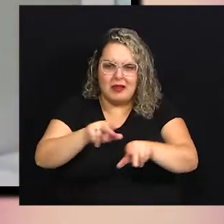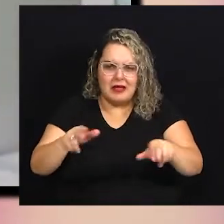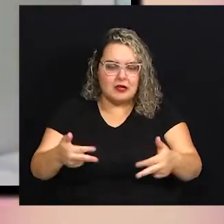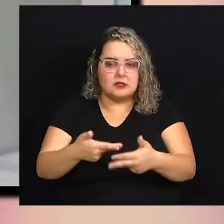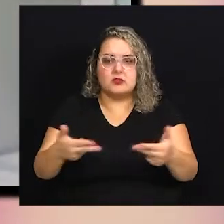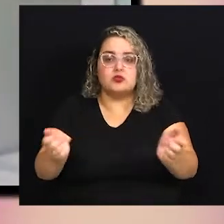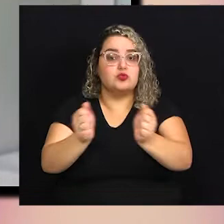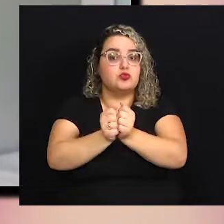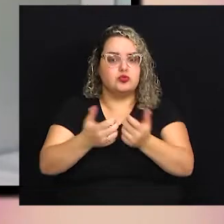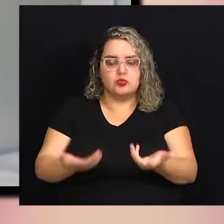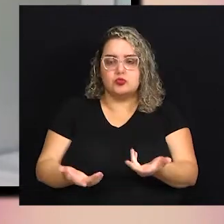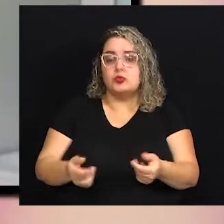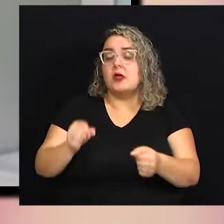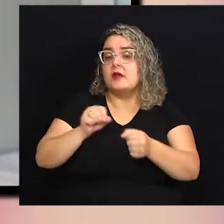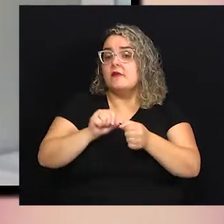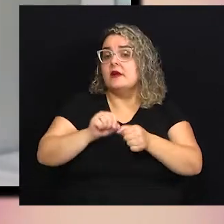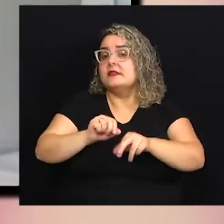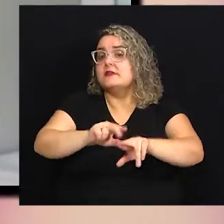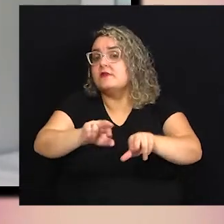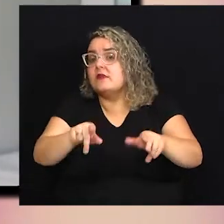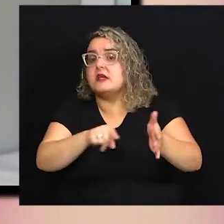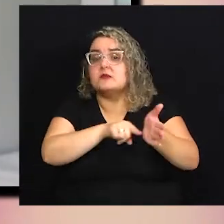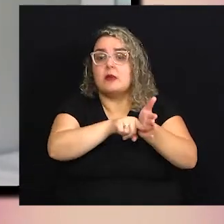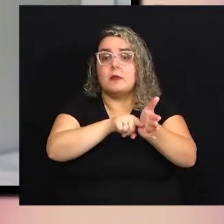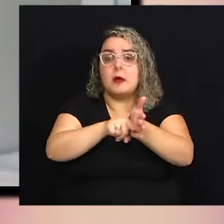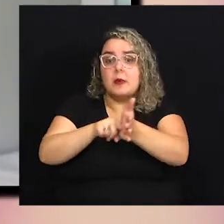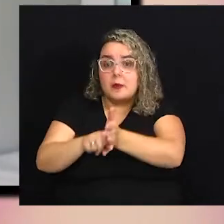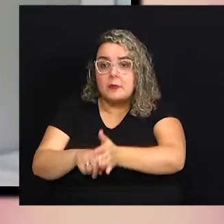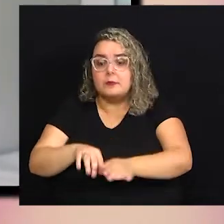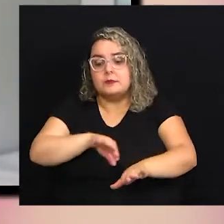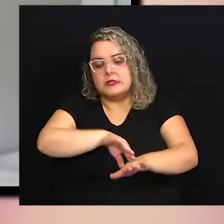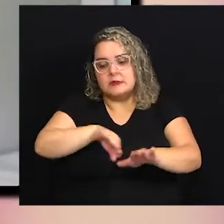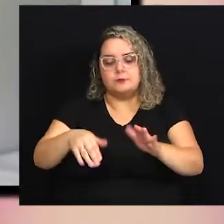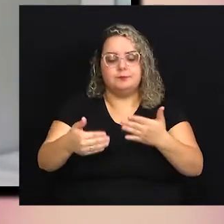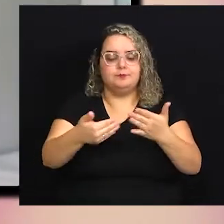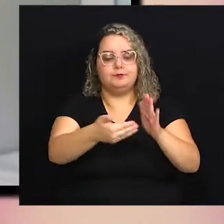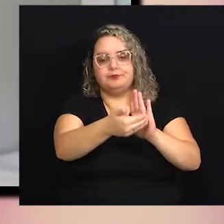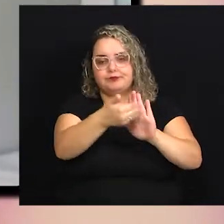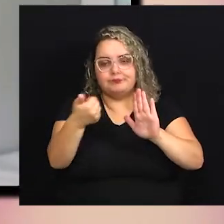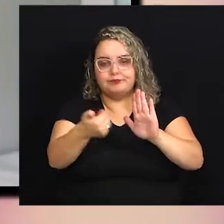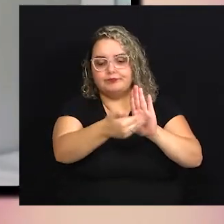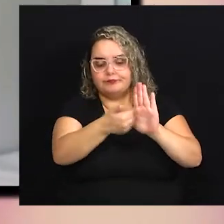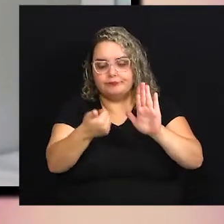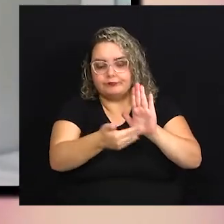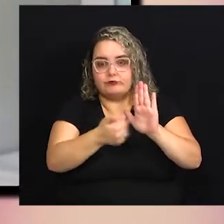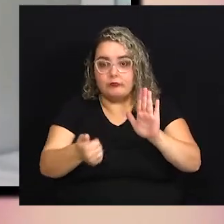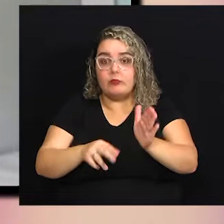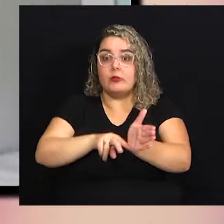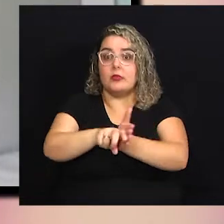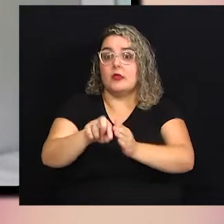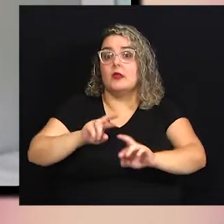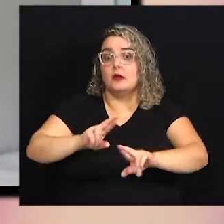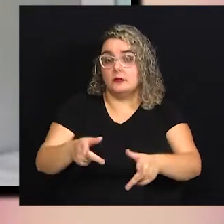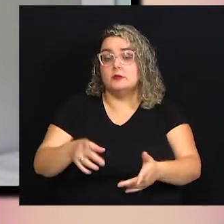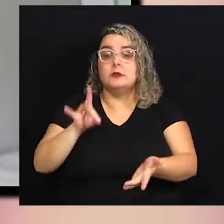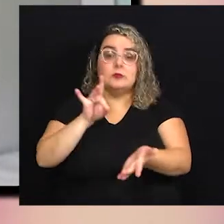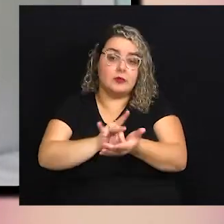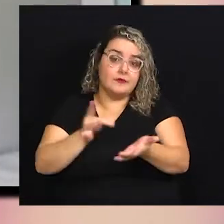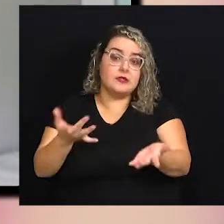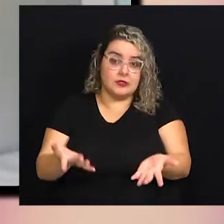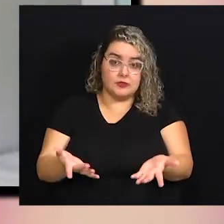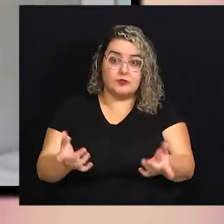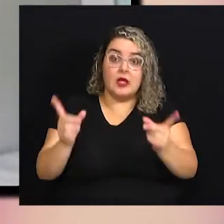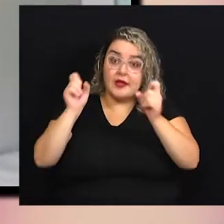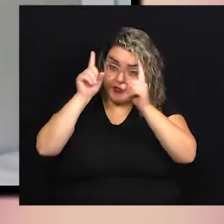achados, né? E a gente também faz uma série de investigações para excluir o que a gente chama de diagnósticos diferenciais. Então, na